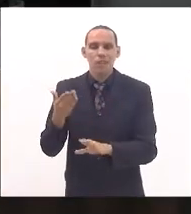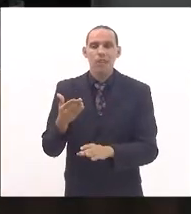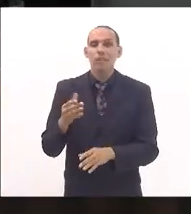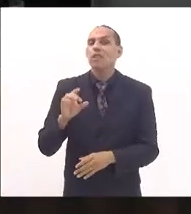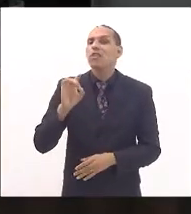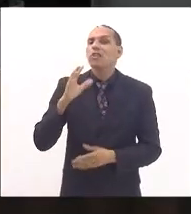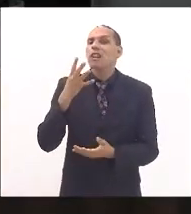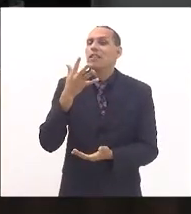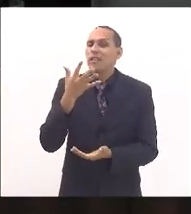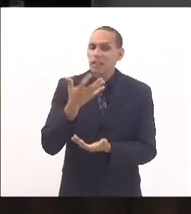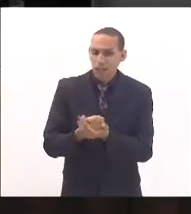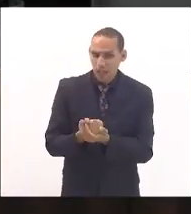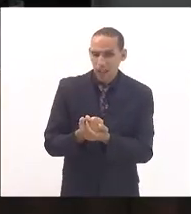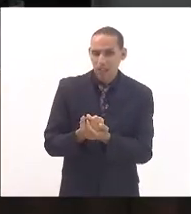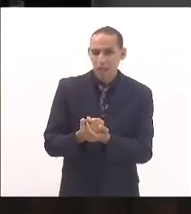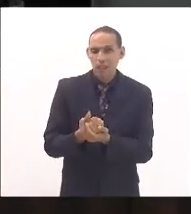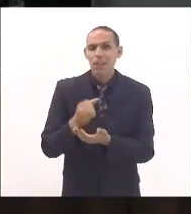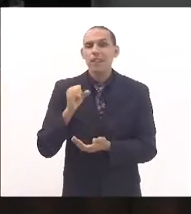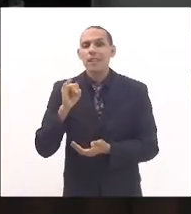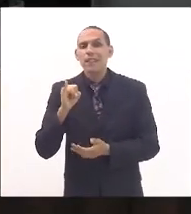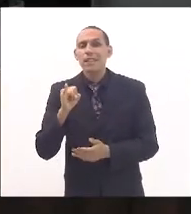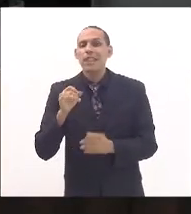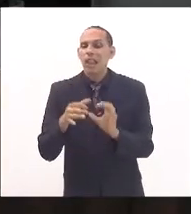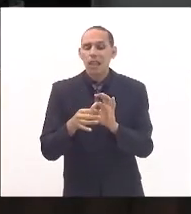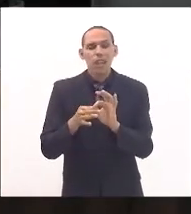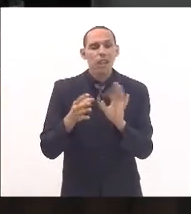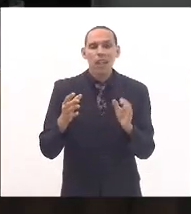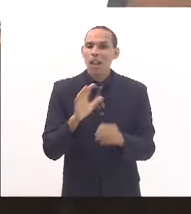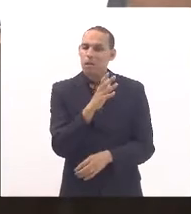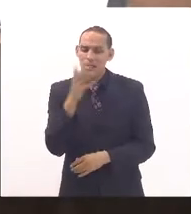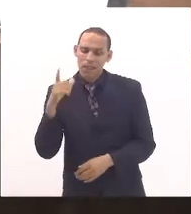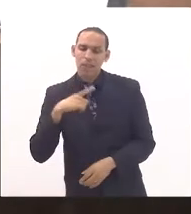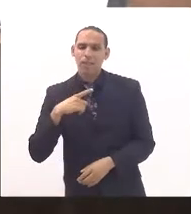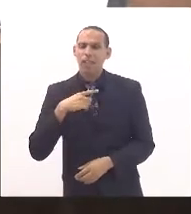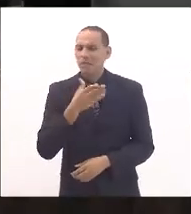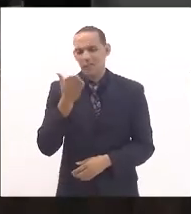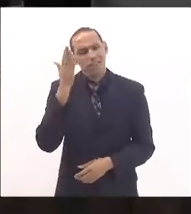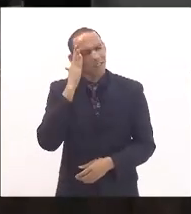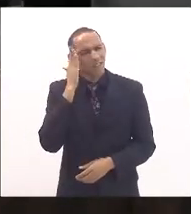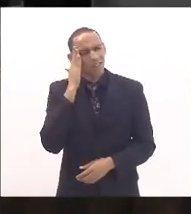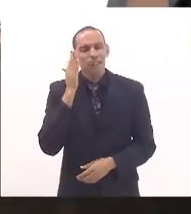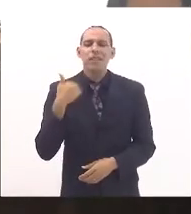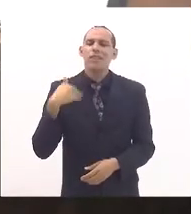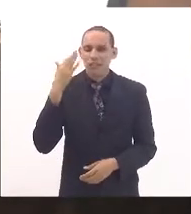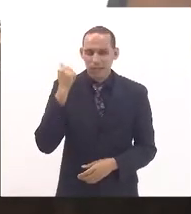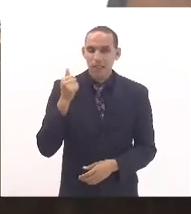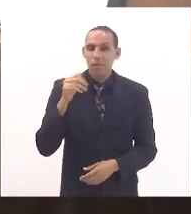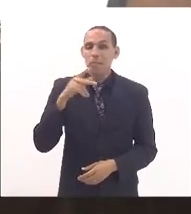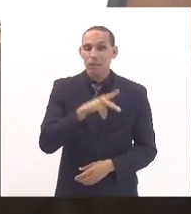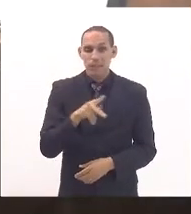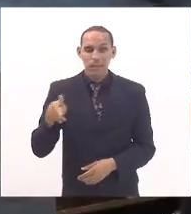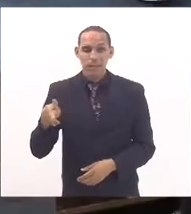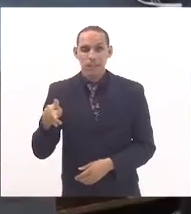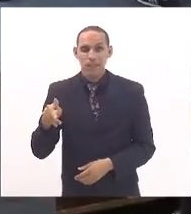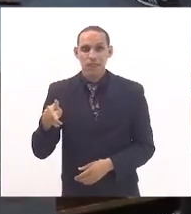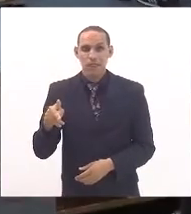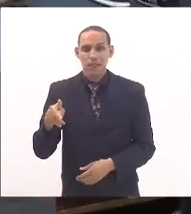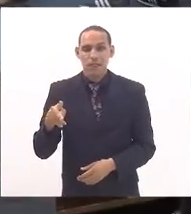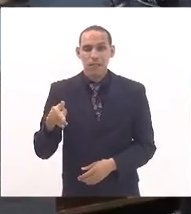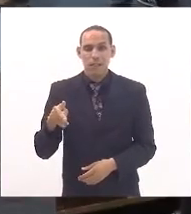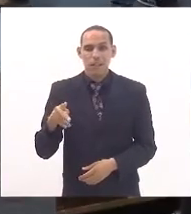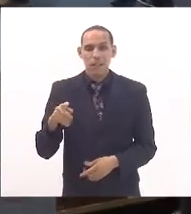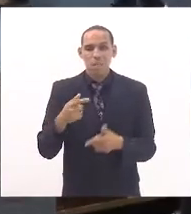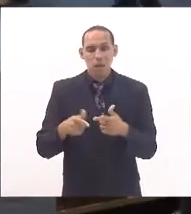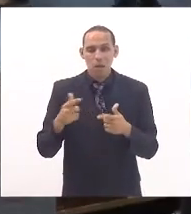pode se instalar o empreendimento quando tiver licença ambiental, Vossa Excelência. Eu sei disso. Mais que ninguém sabe. Eu sei disso. Presidente, para sanar